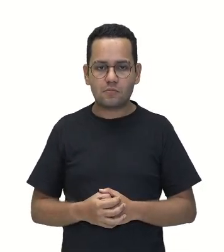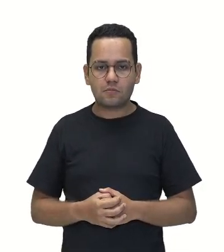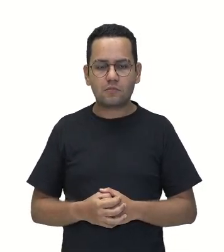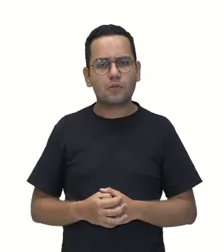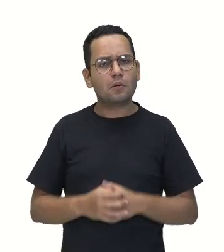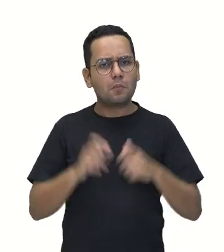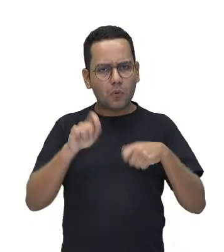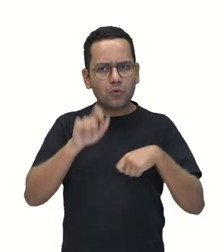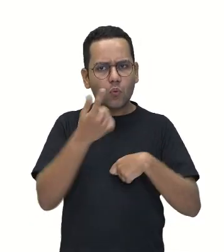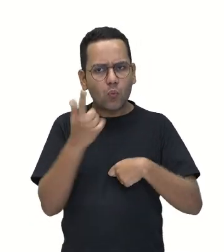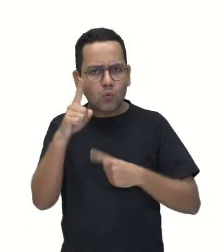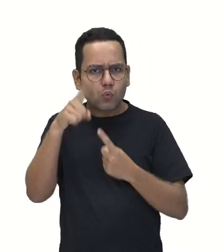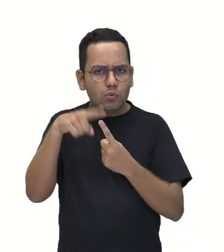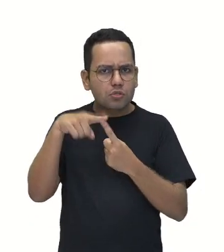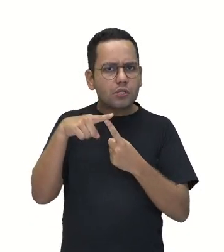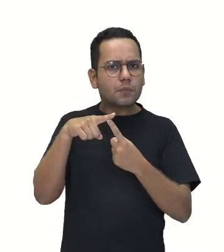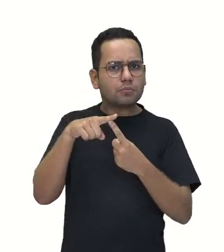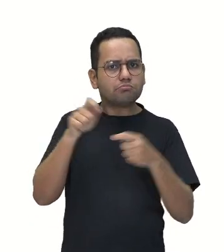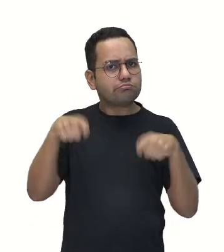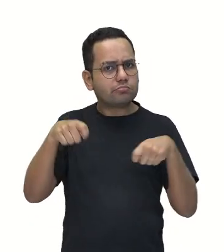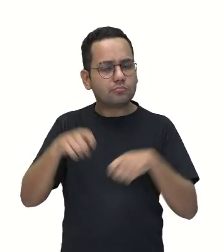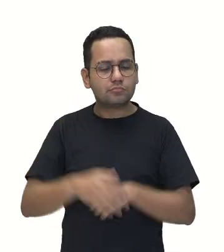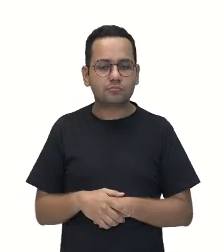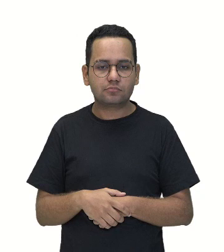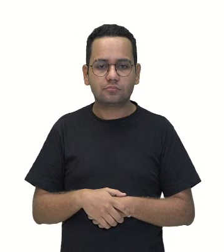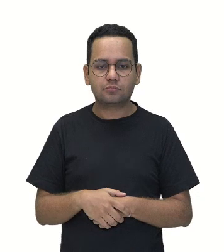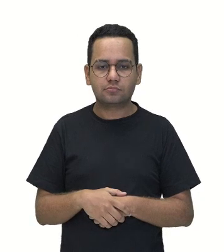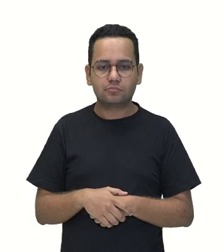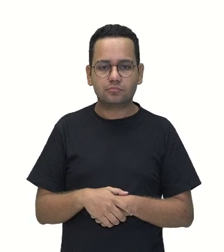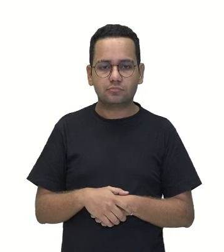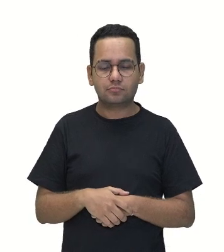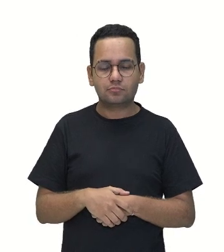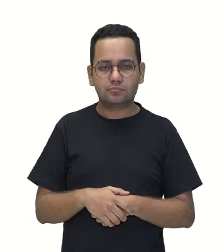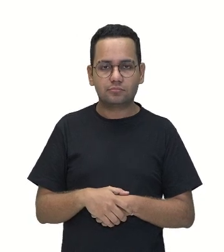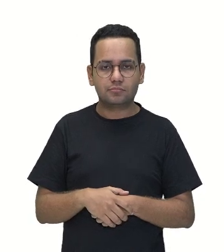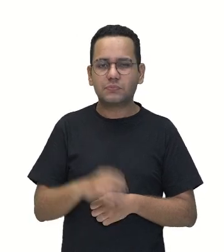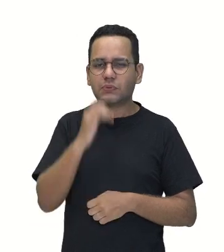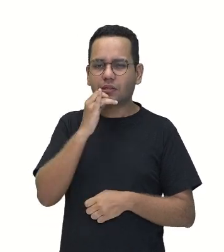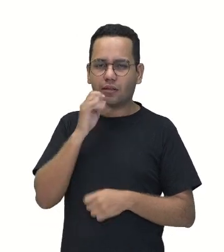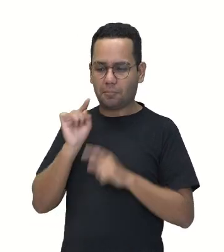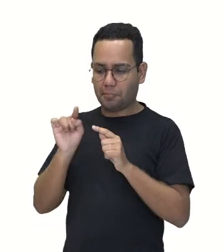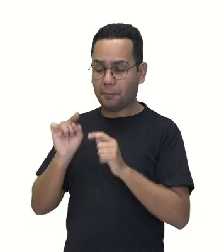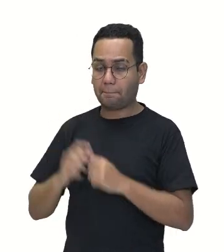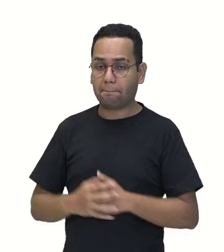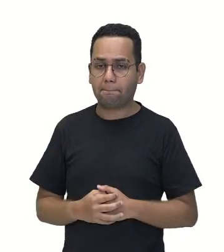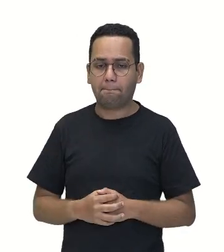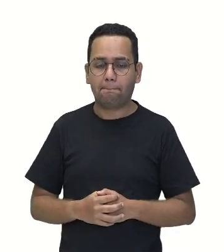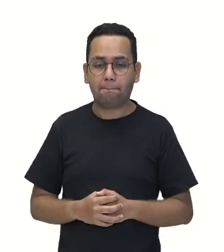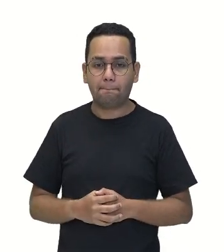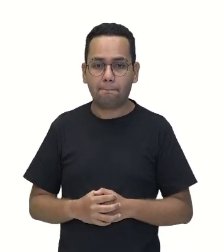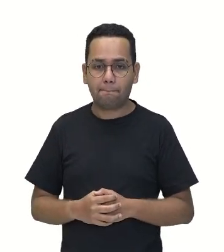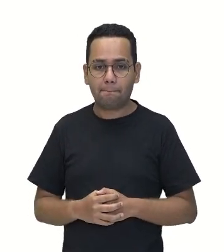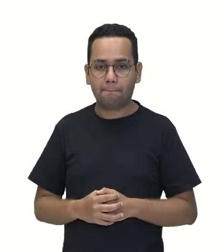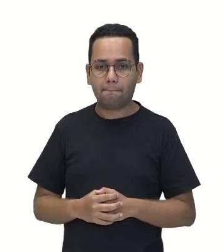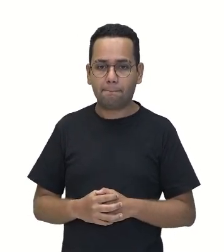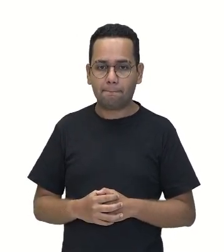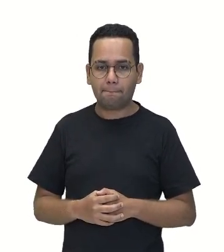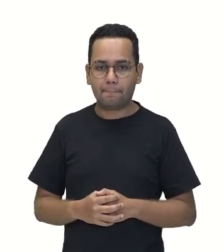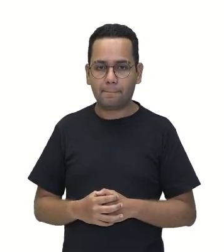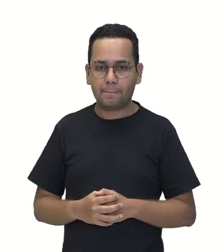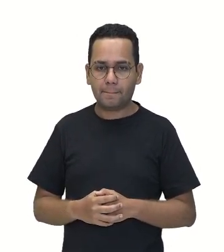forma também nós poderíamos digamos né elevar um sobre